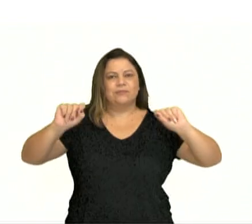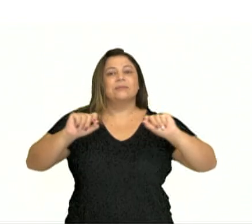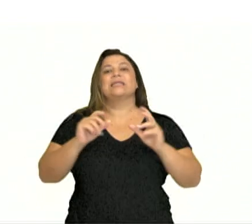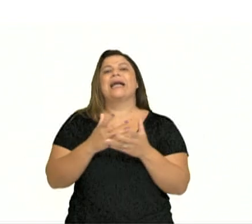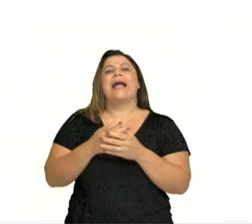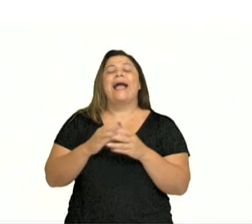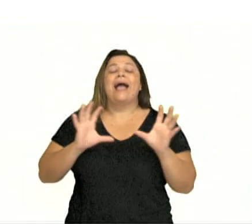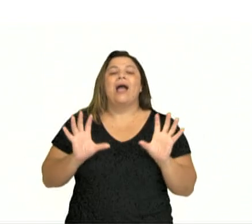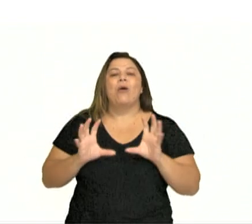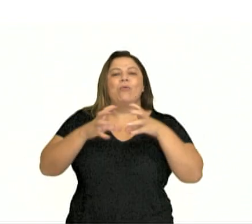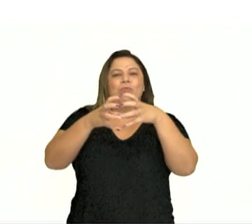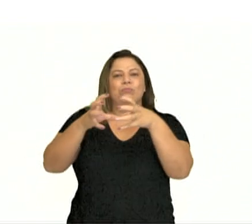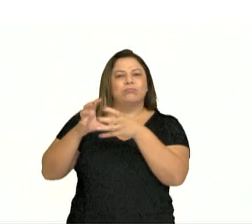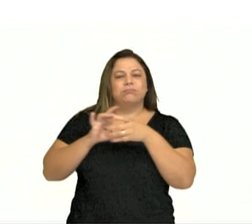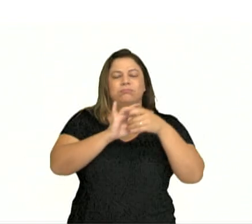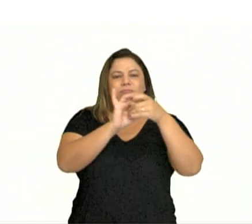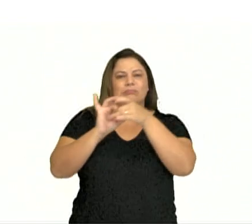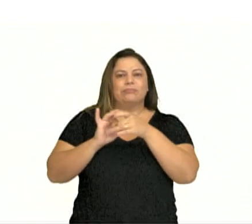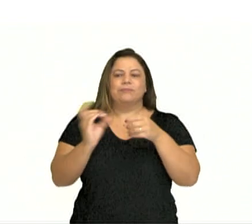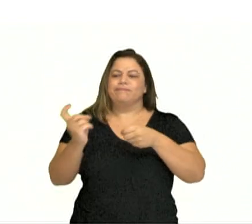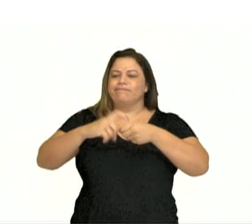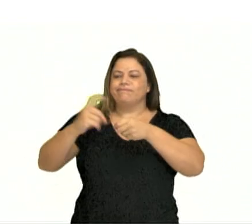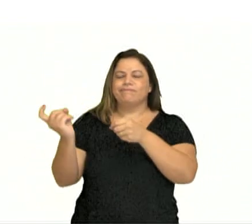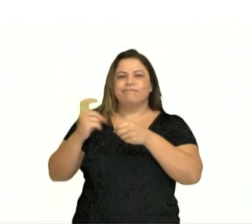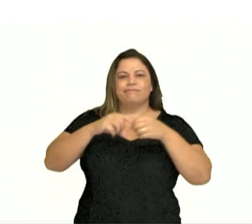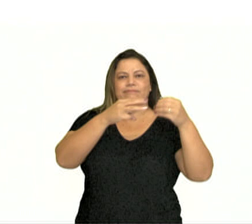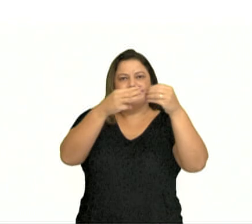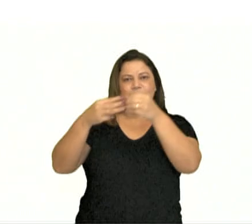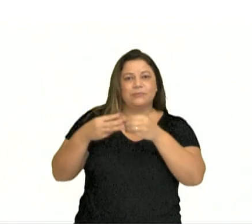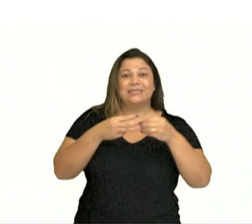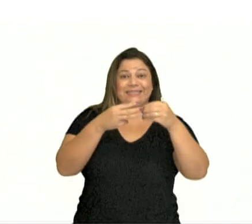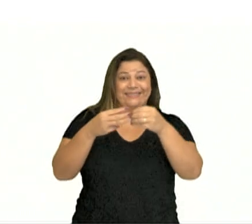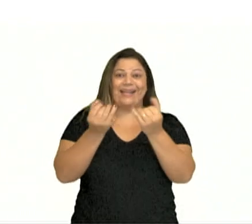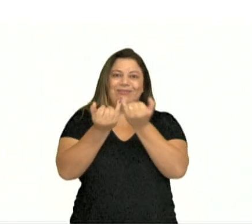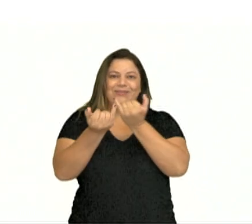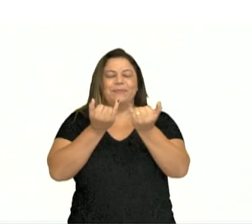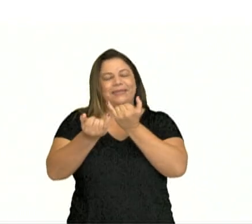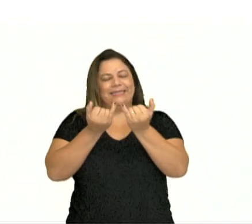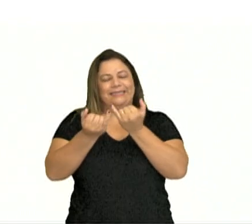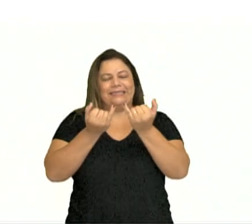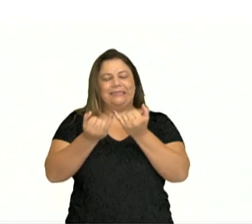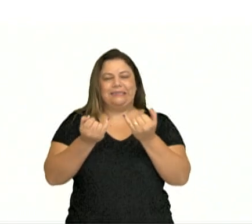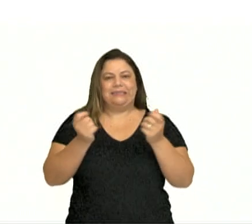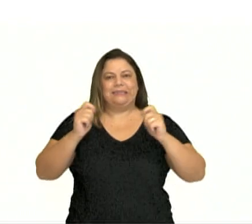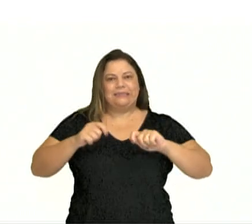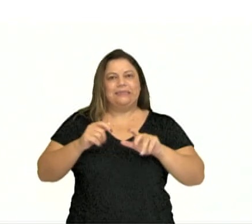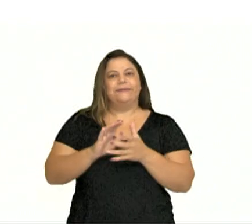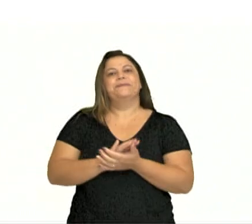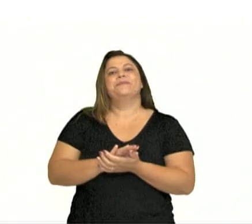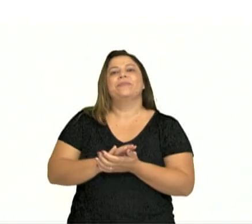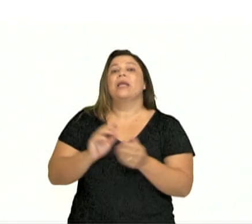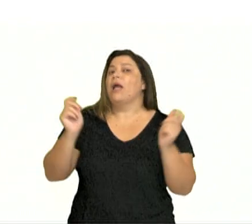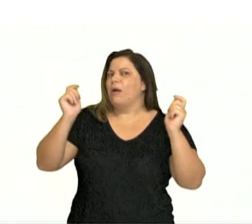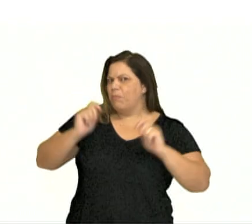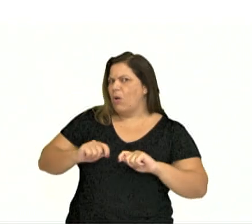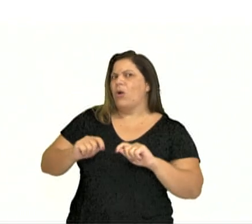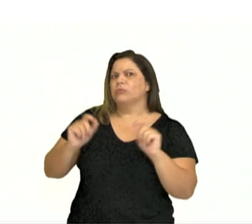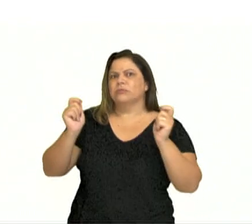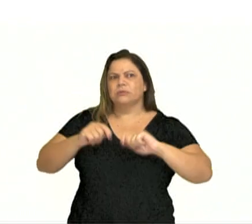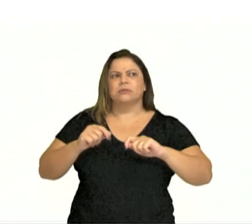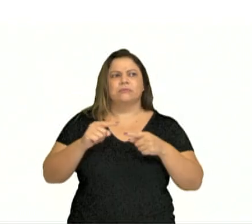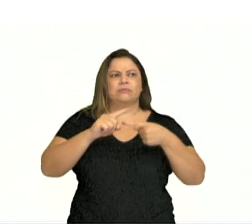o conjunto, a associação de células com uma forma semelhante e que desempenham a mesma função. E podem ser tecidos